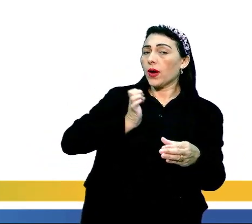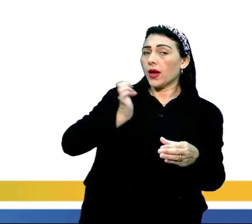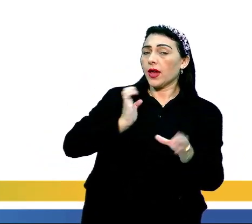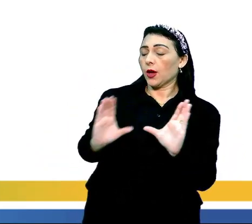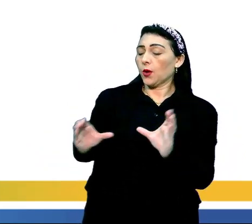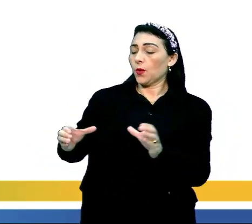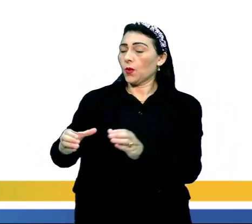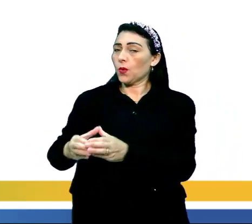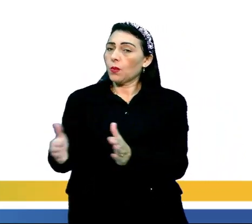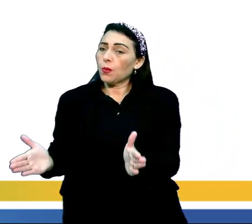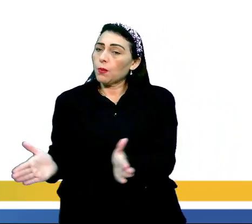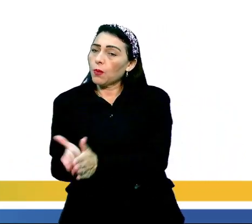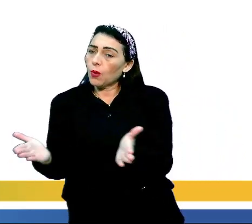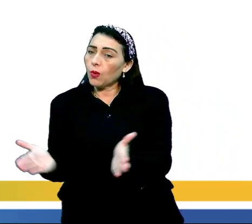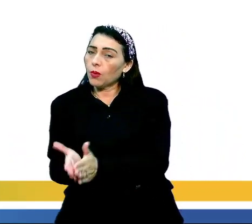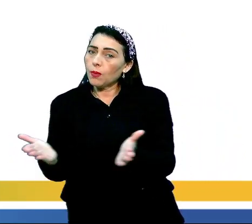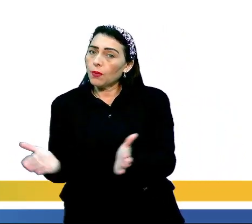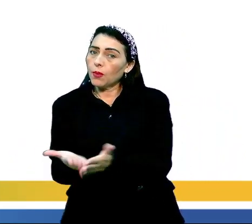aristocracia e